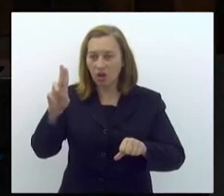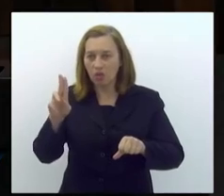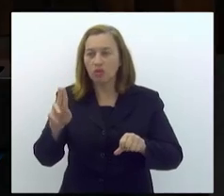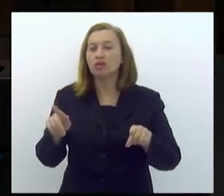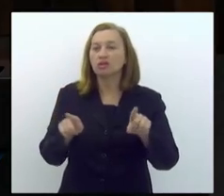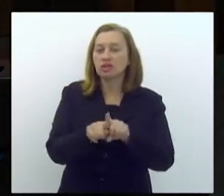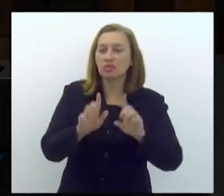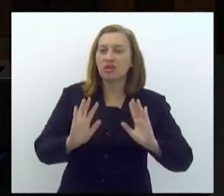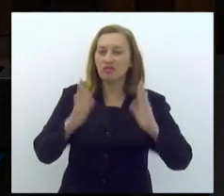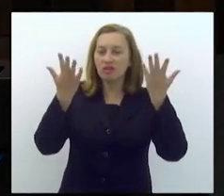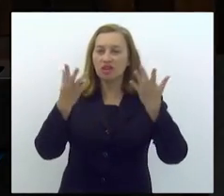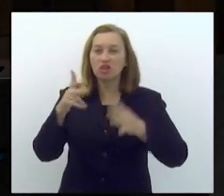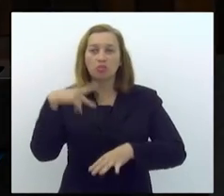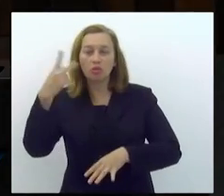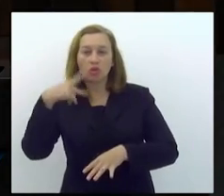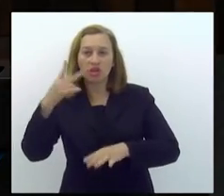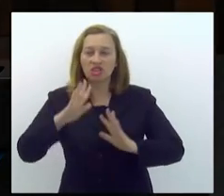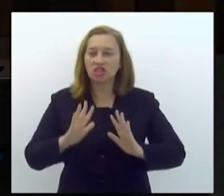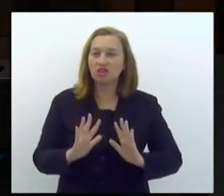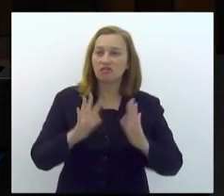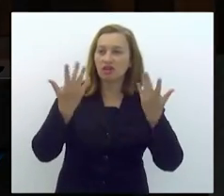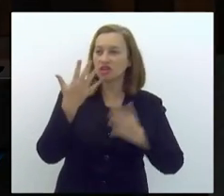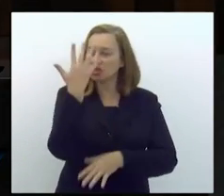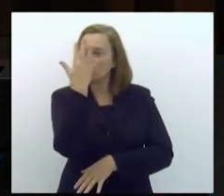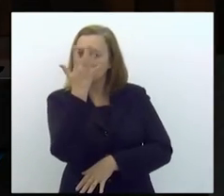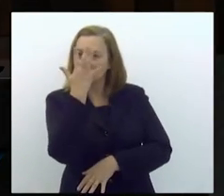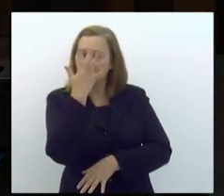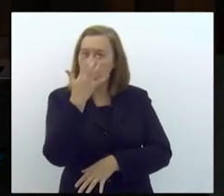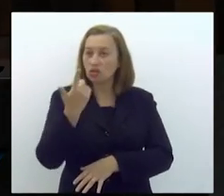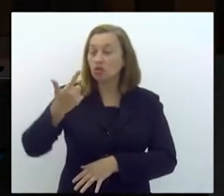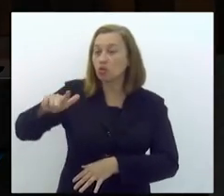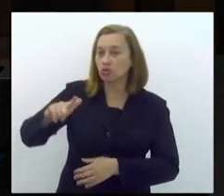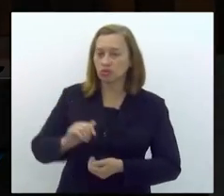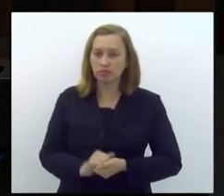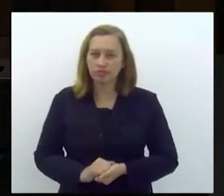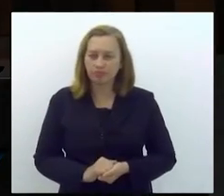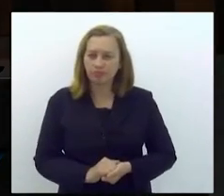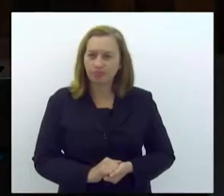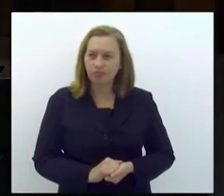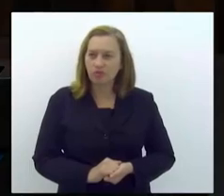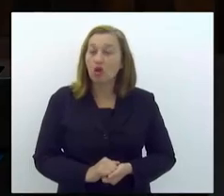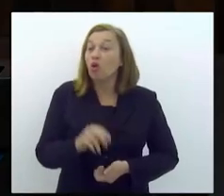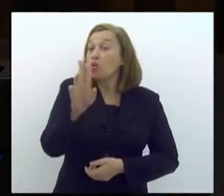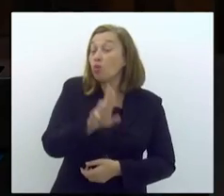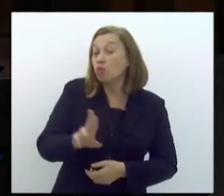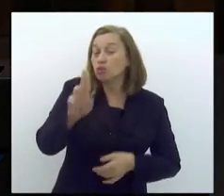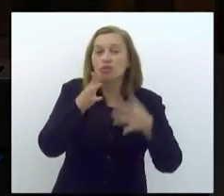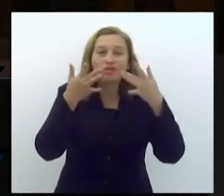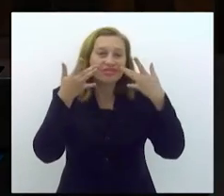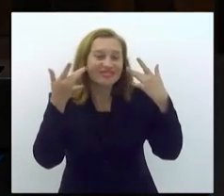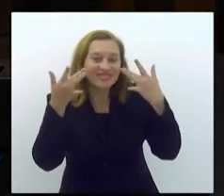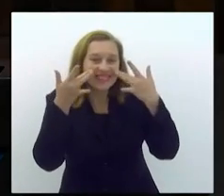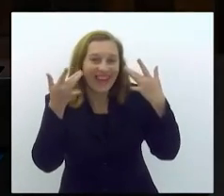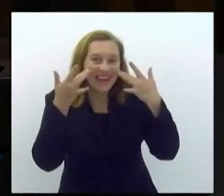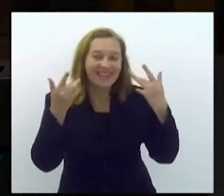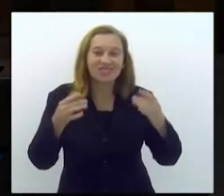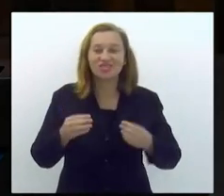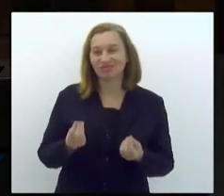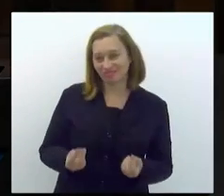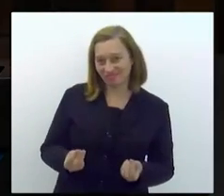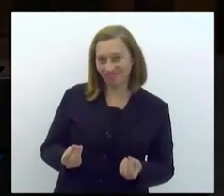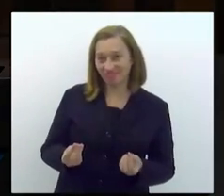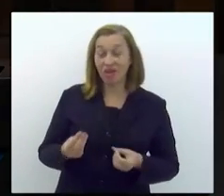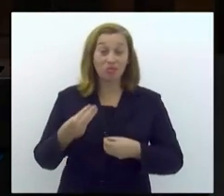festejos carnavalescos e fins assemelhados ou seja usou o Teatro Municipal para fazer